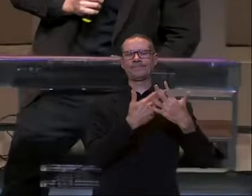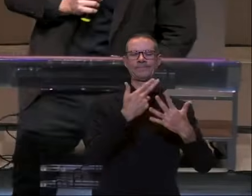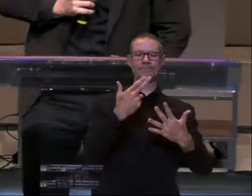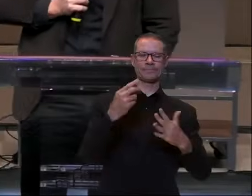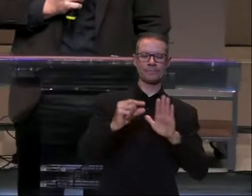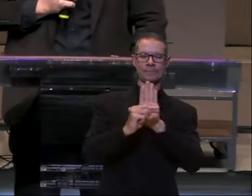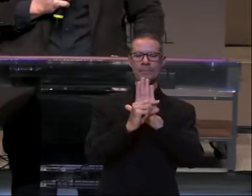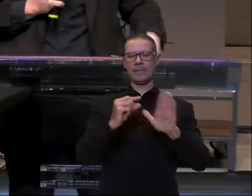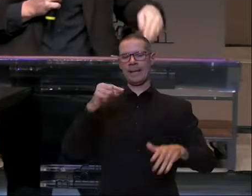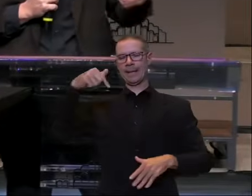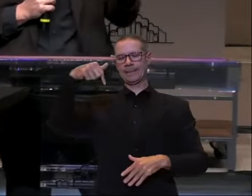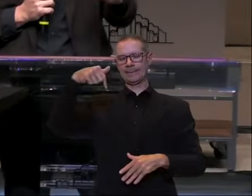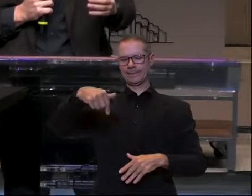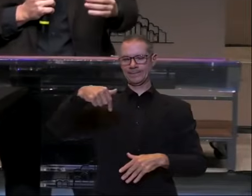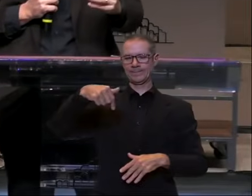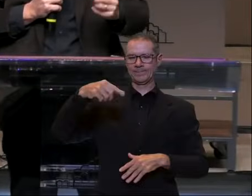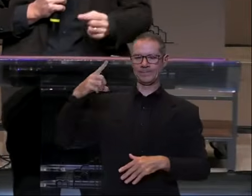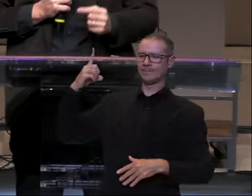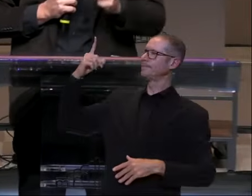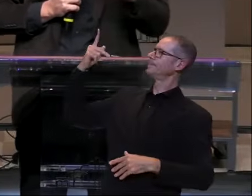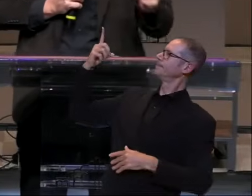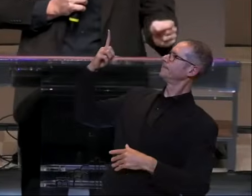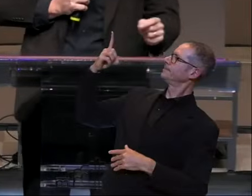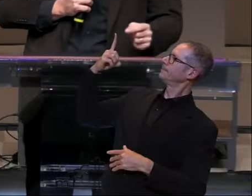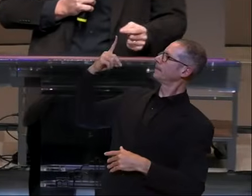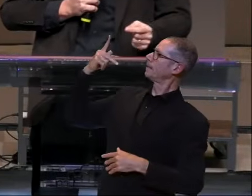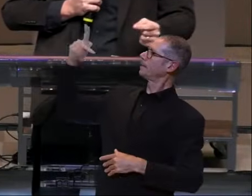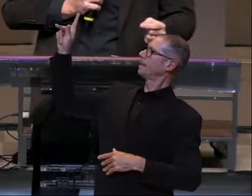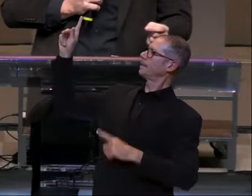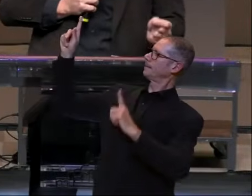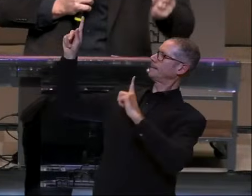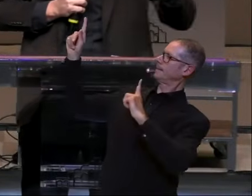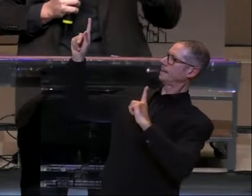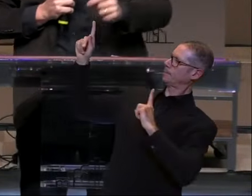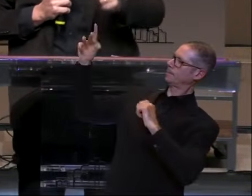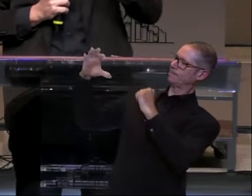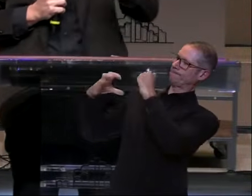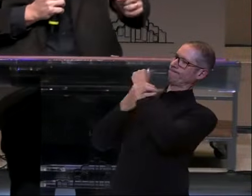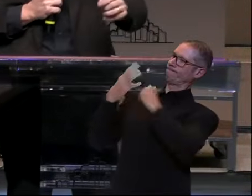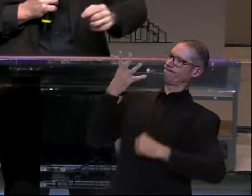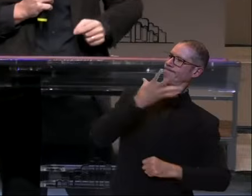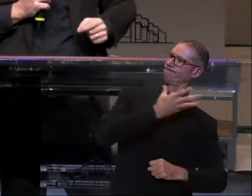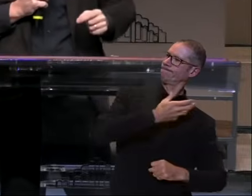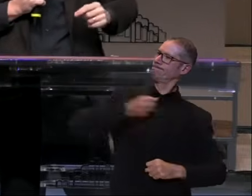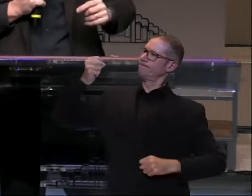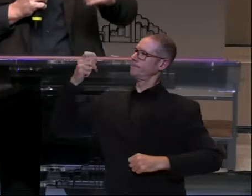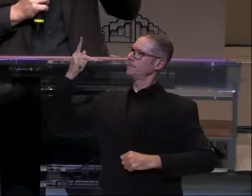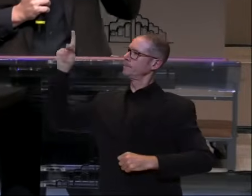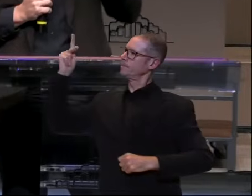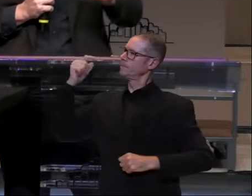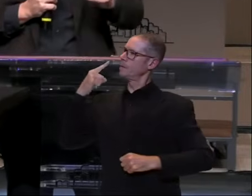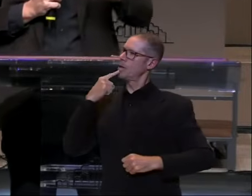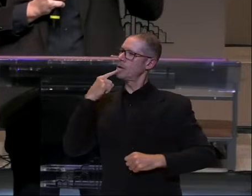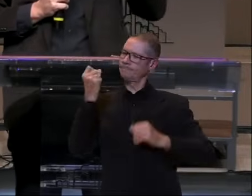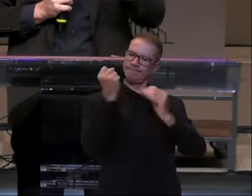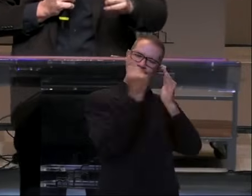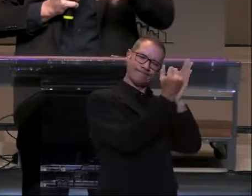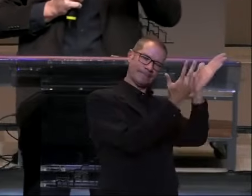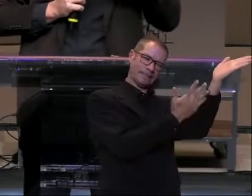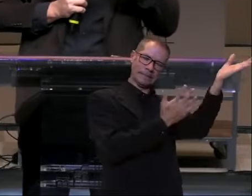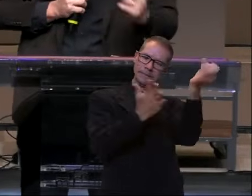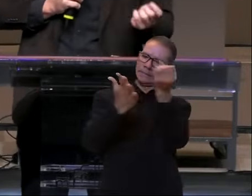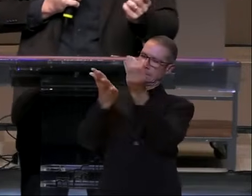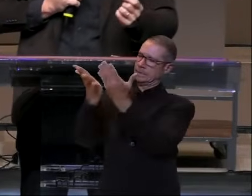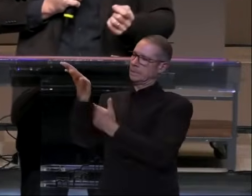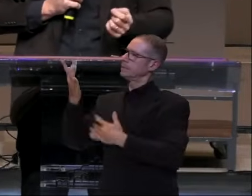Versículo 7, nele temos a redenção, por meio de seu sangue, o poder, o perdão